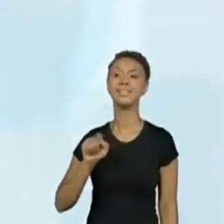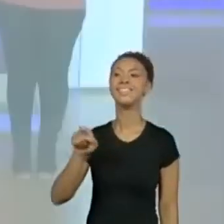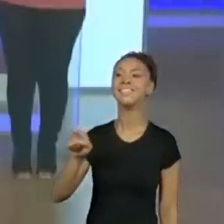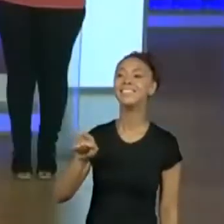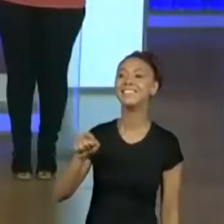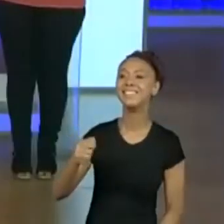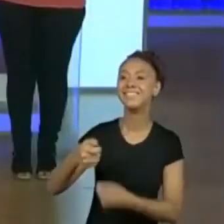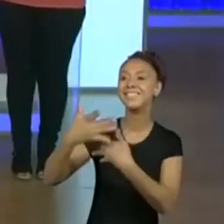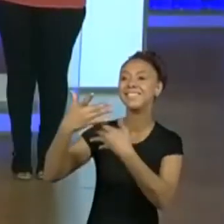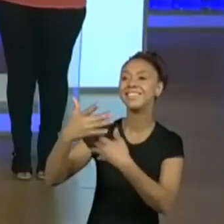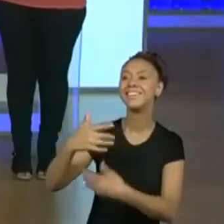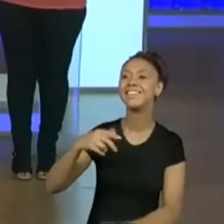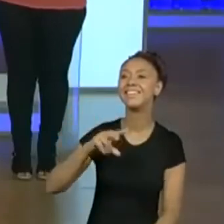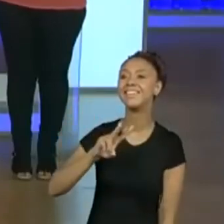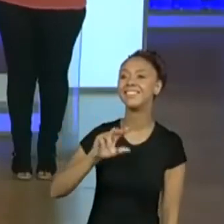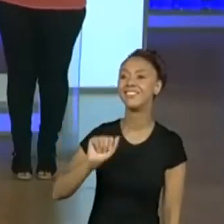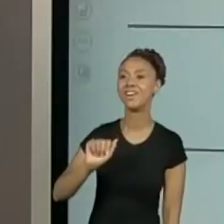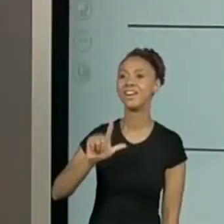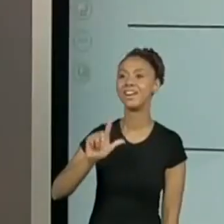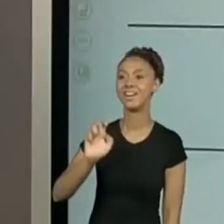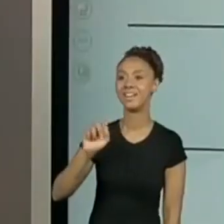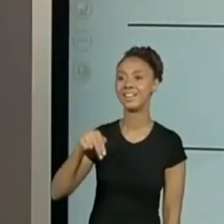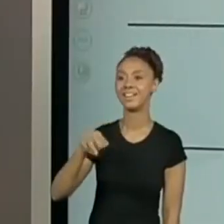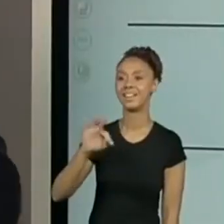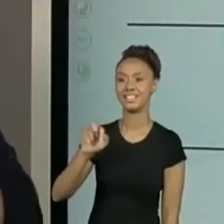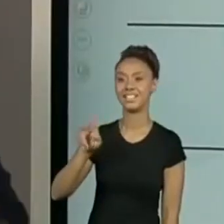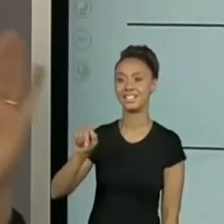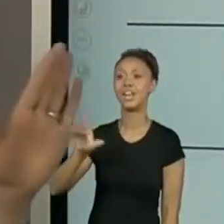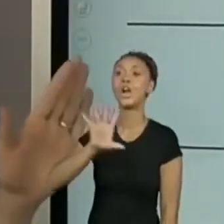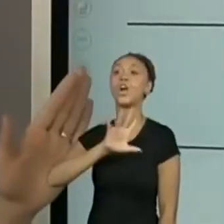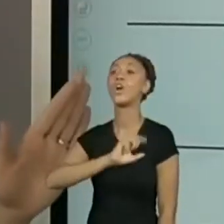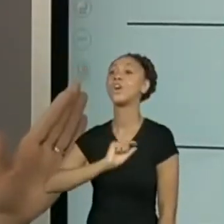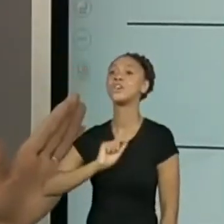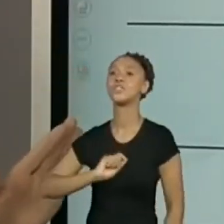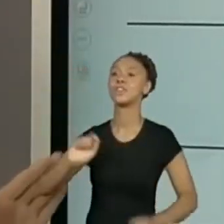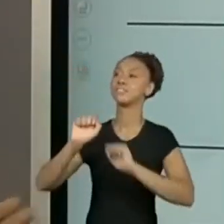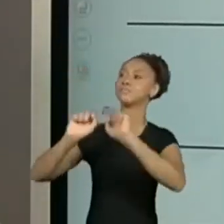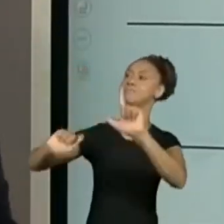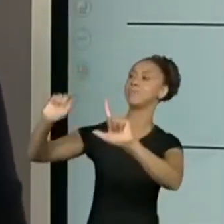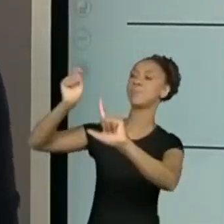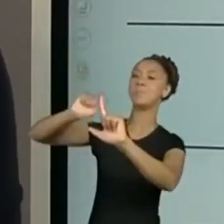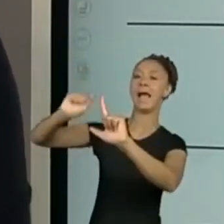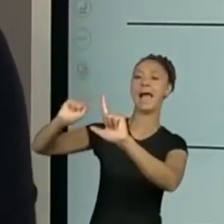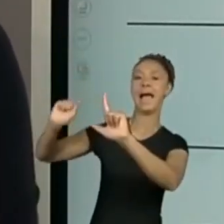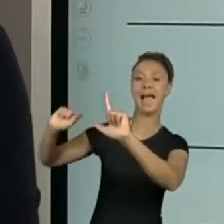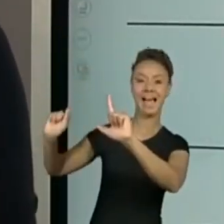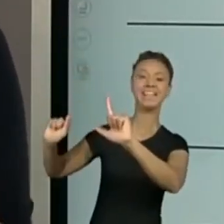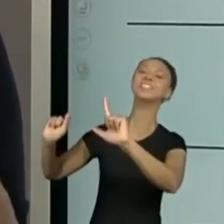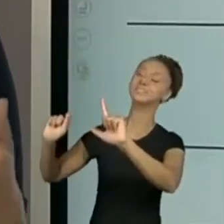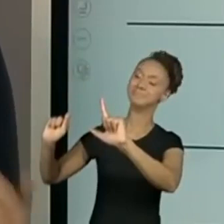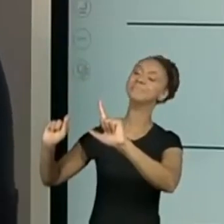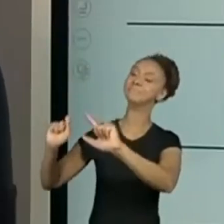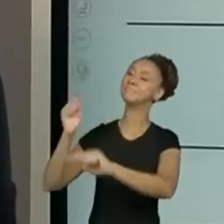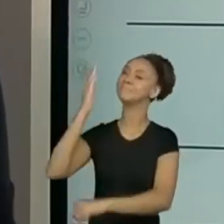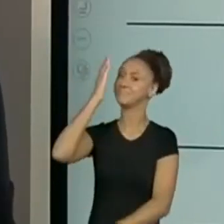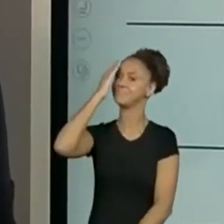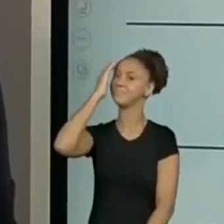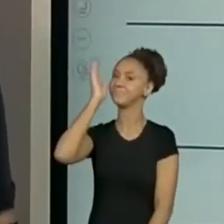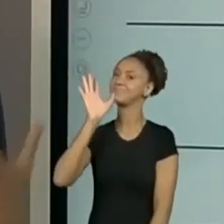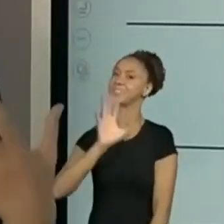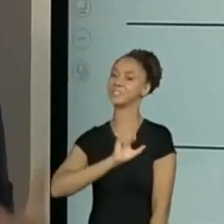na lousa. Adorei, Valentina. Está com saudade, né? A gente adora escrever na lousa. Muito bem. A